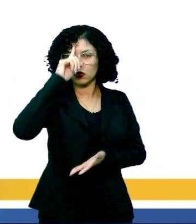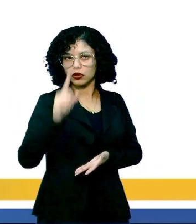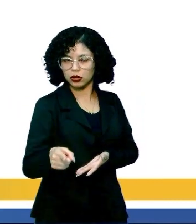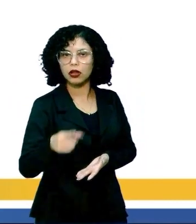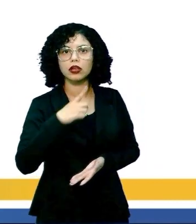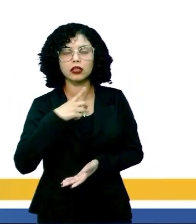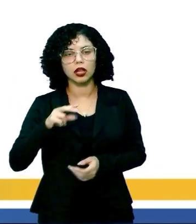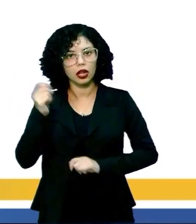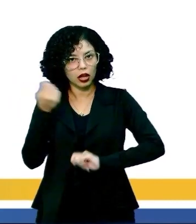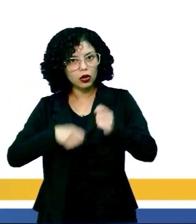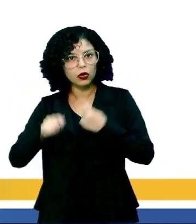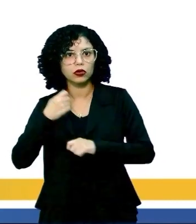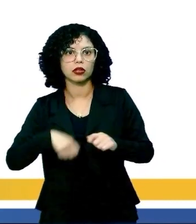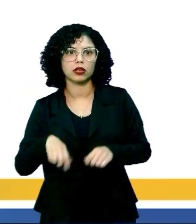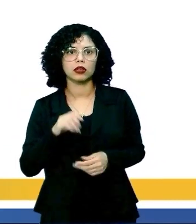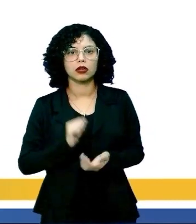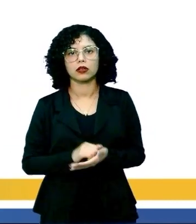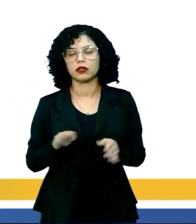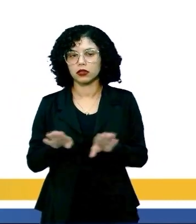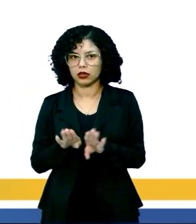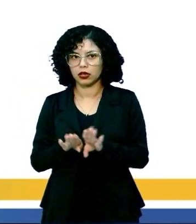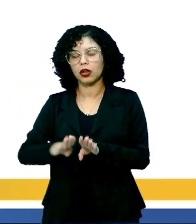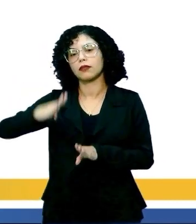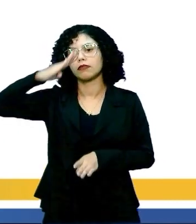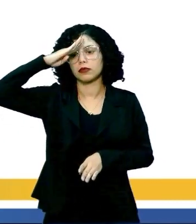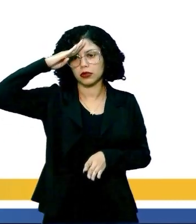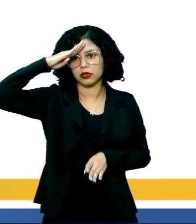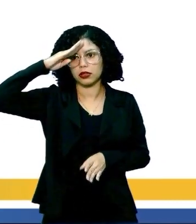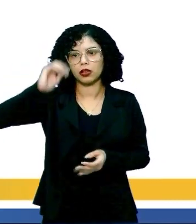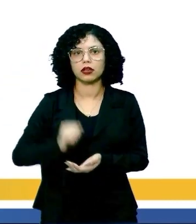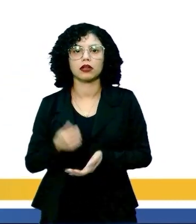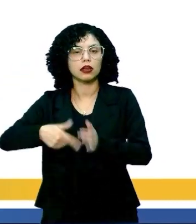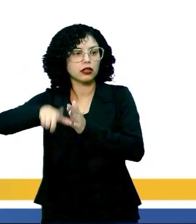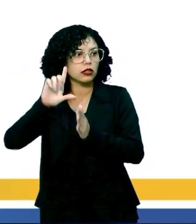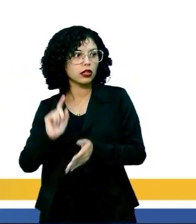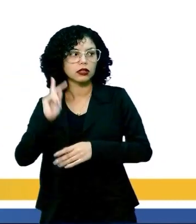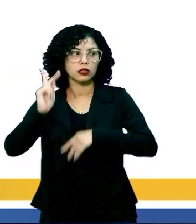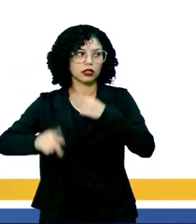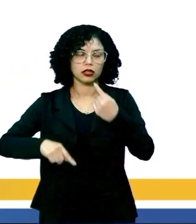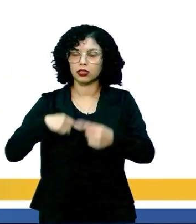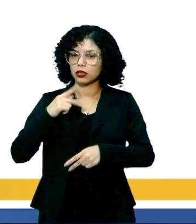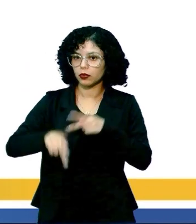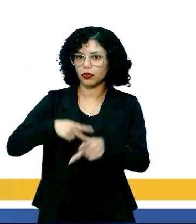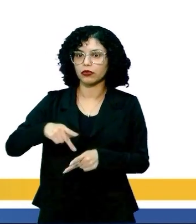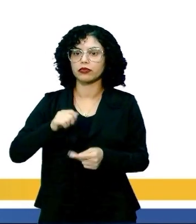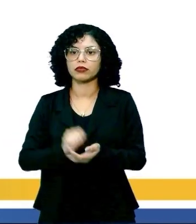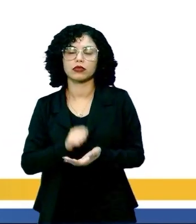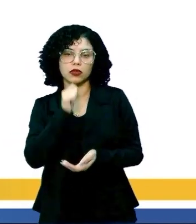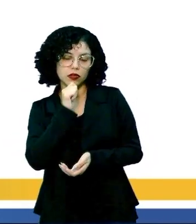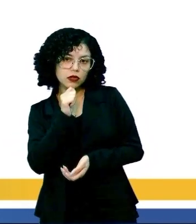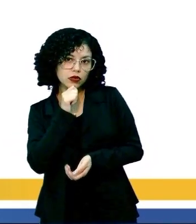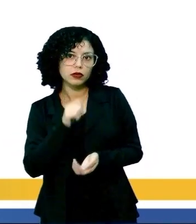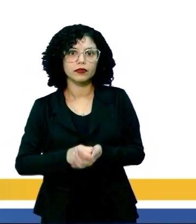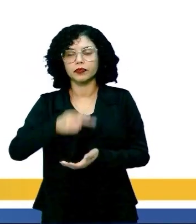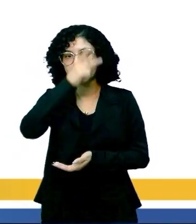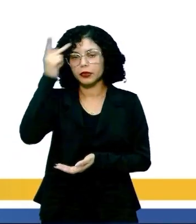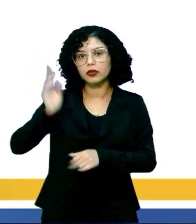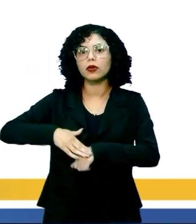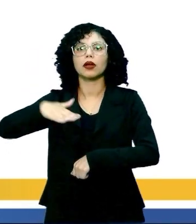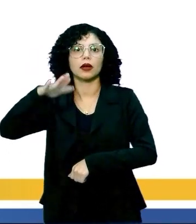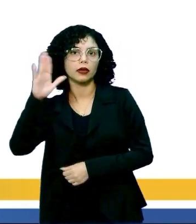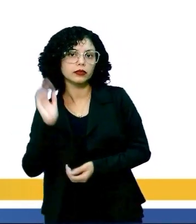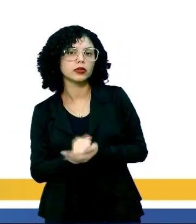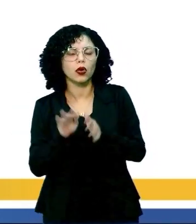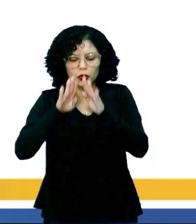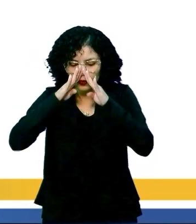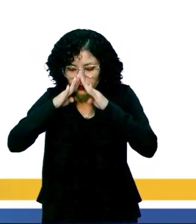poder econômico e poder militar diante da população. Muitos das pessoas mais